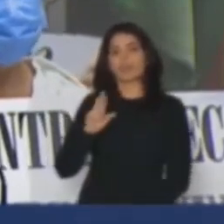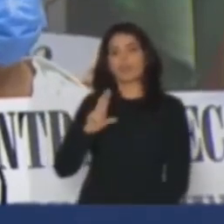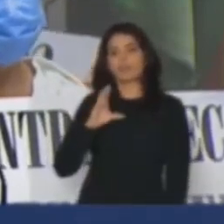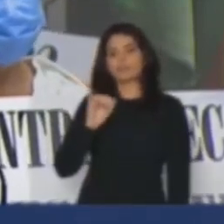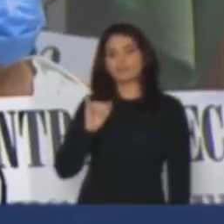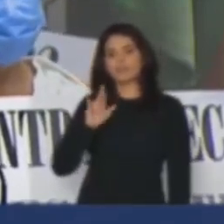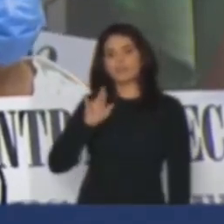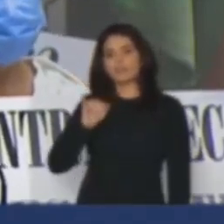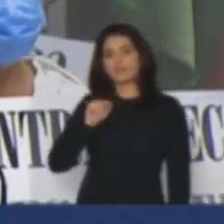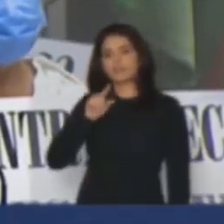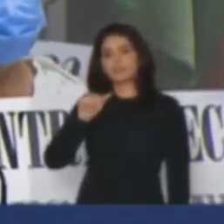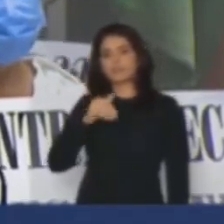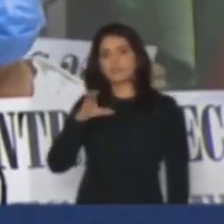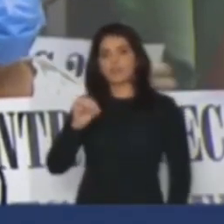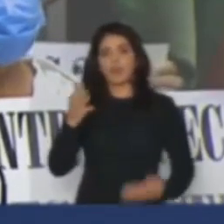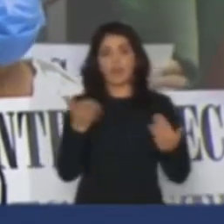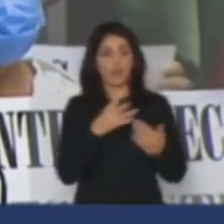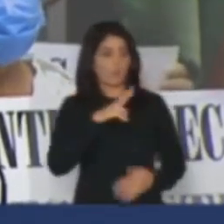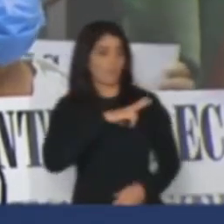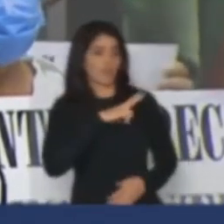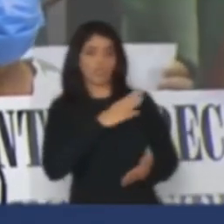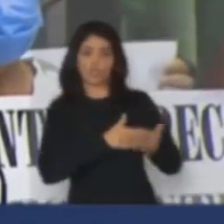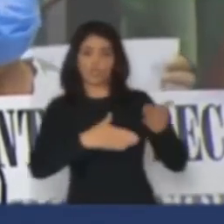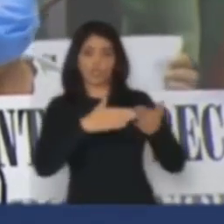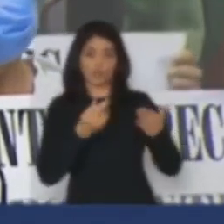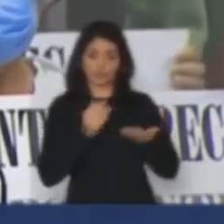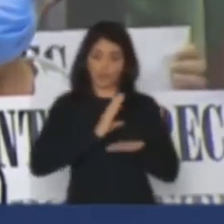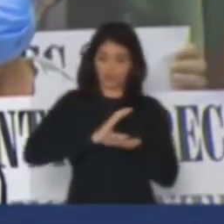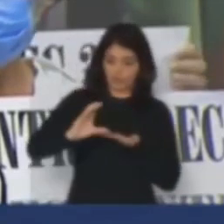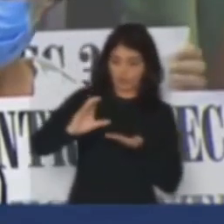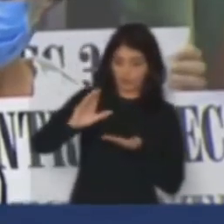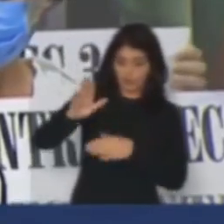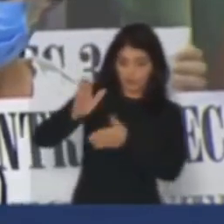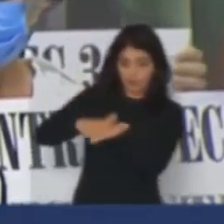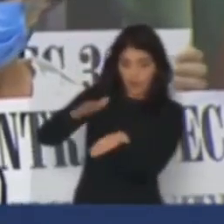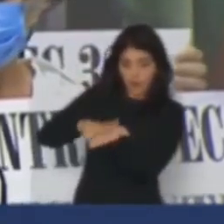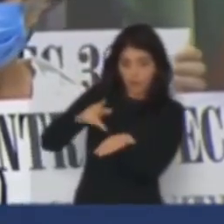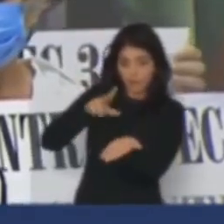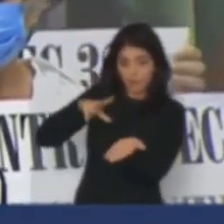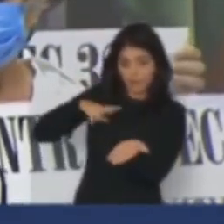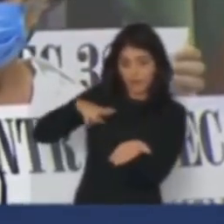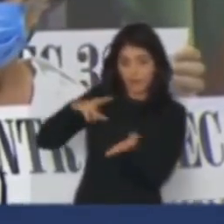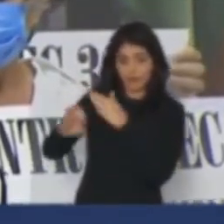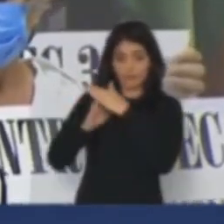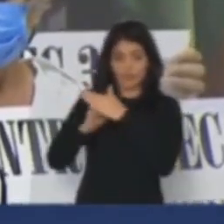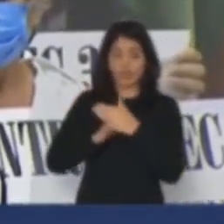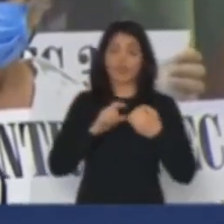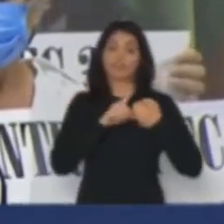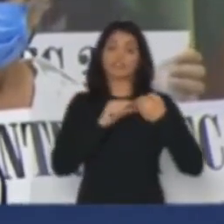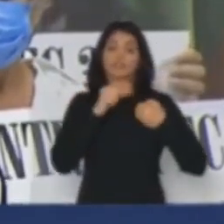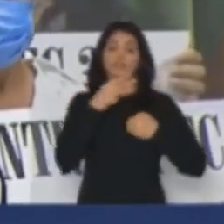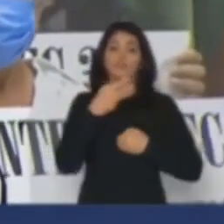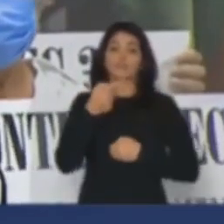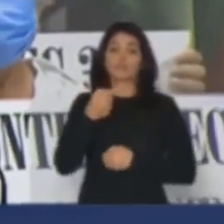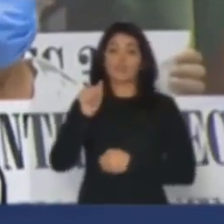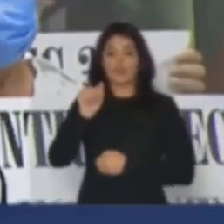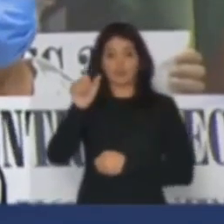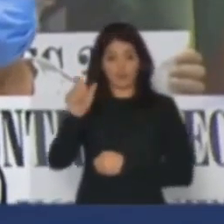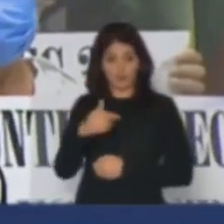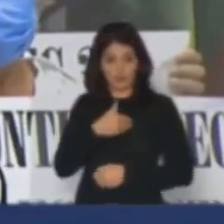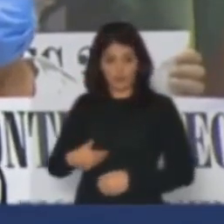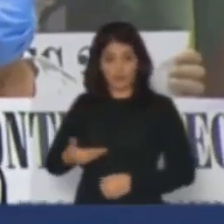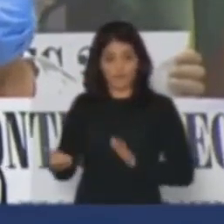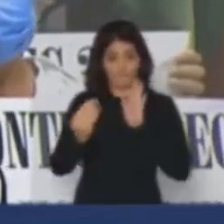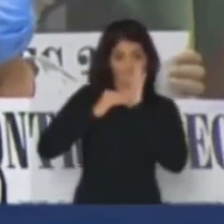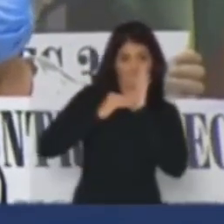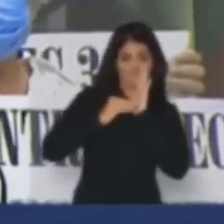é a privatização absoluta, é o dinheiro na mão da empresa privada. Esse é o artigo 37A que o governo coloca